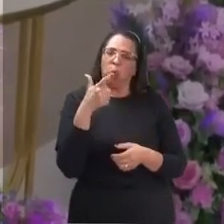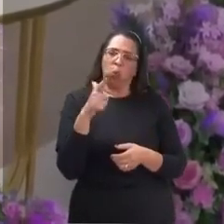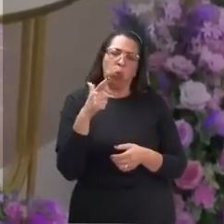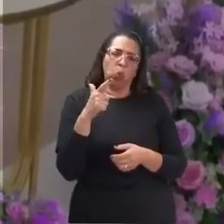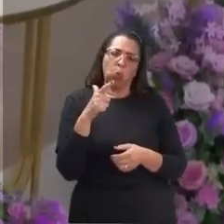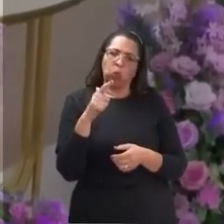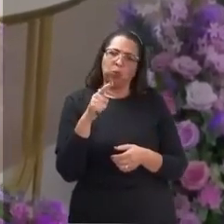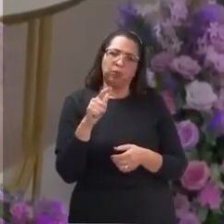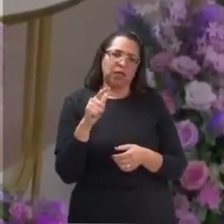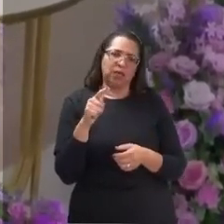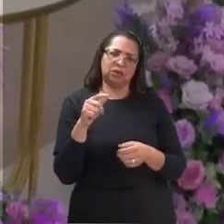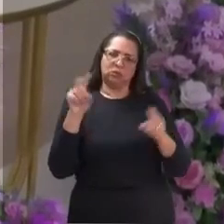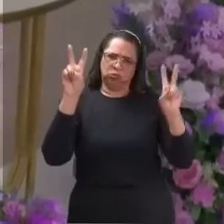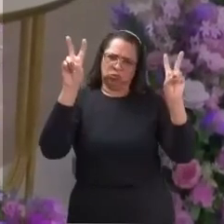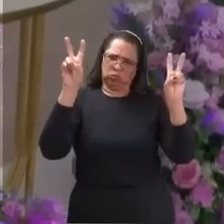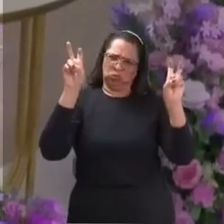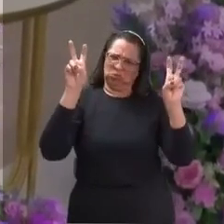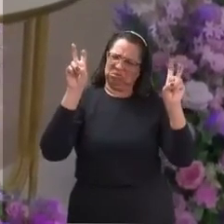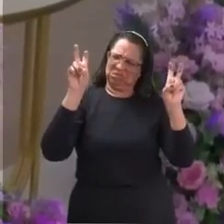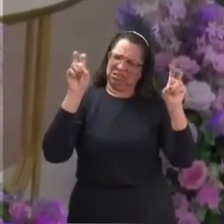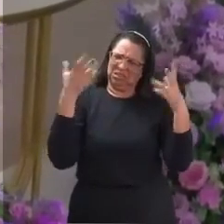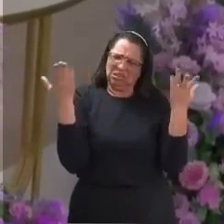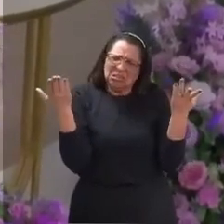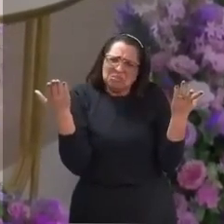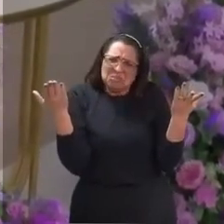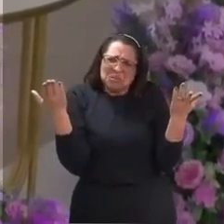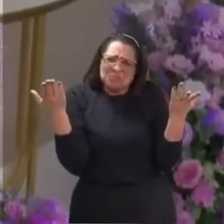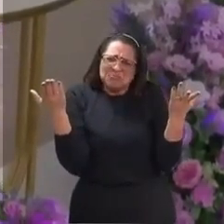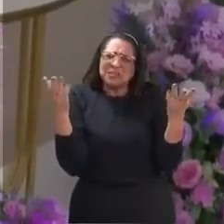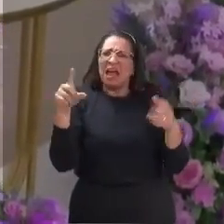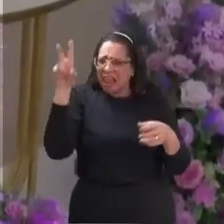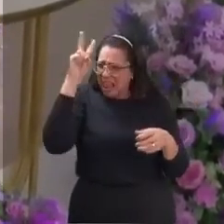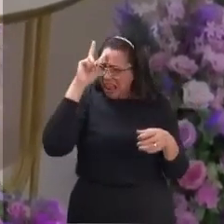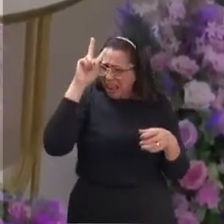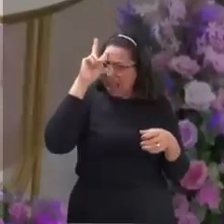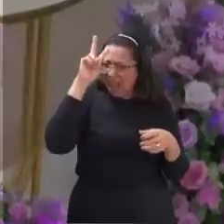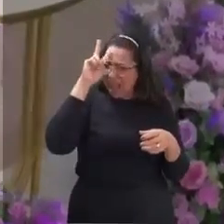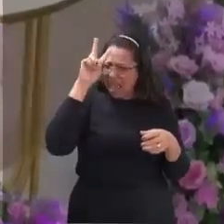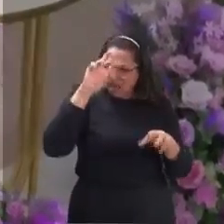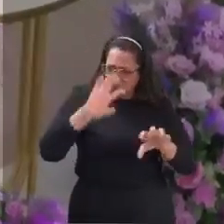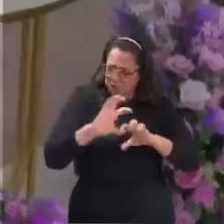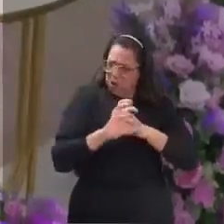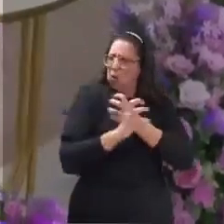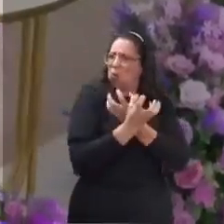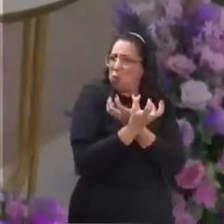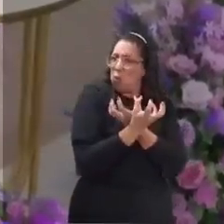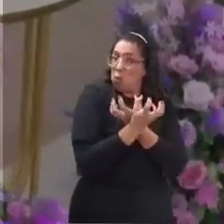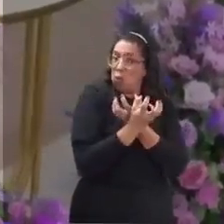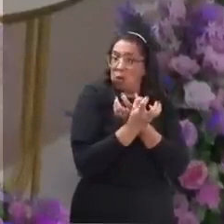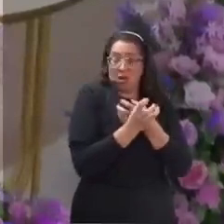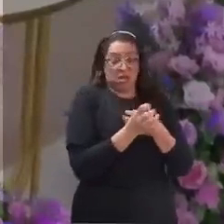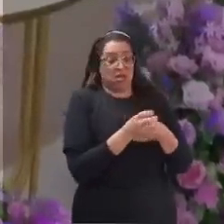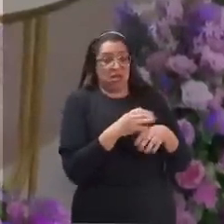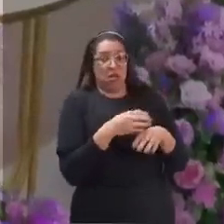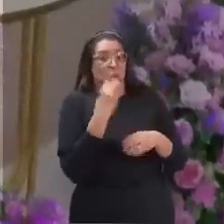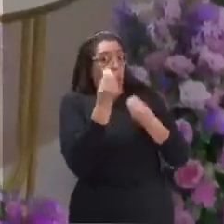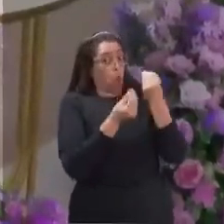Porque todo o direito, todo aquele apogeu das costelas, todo aquele projeto excepcional de